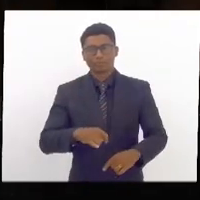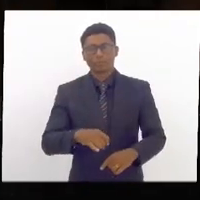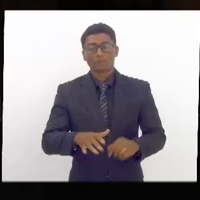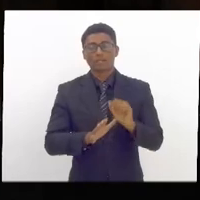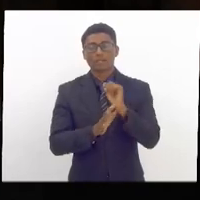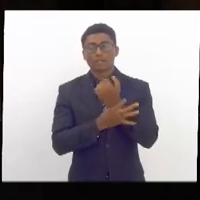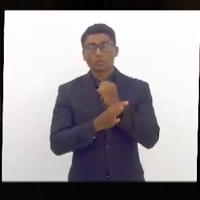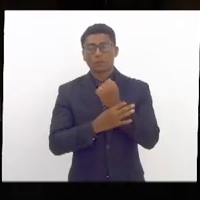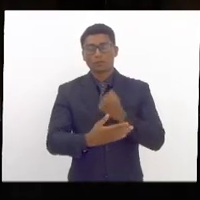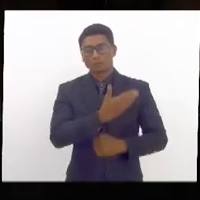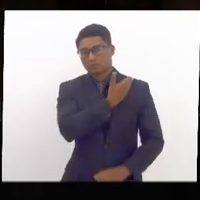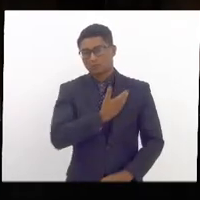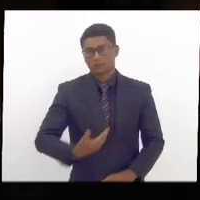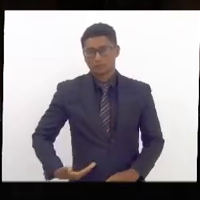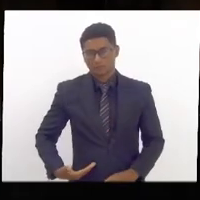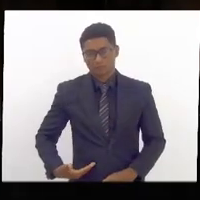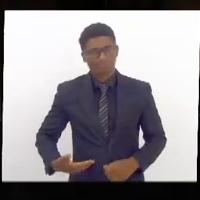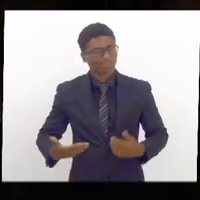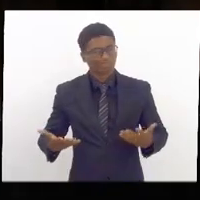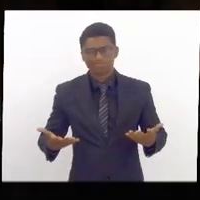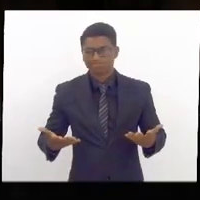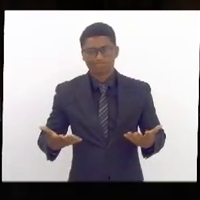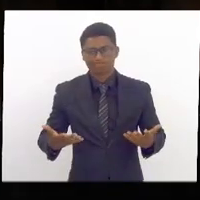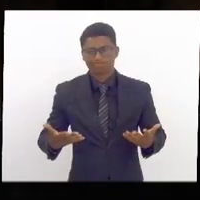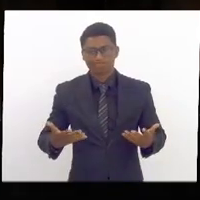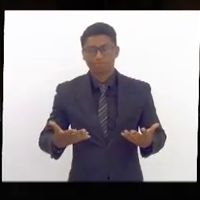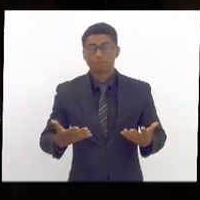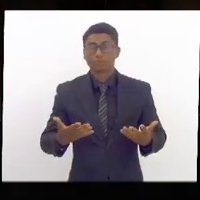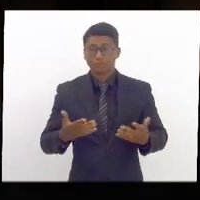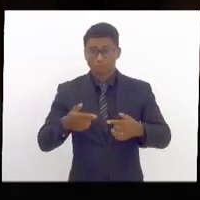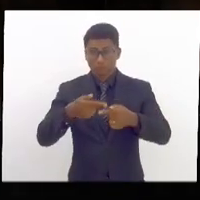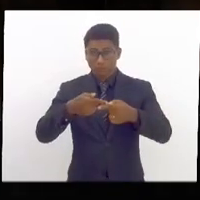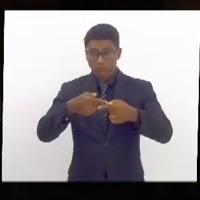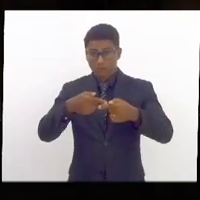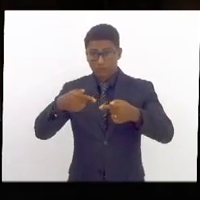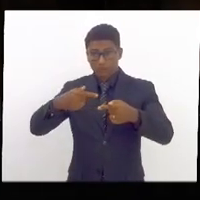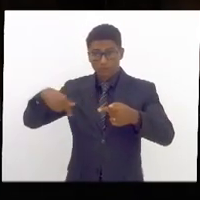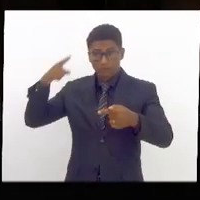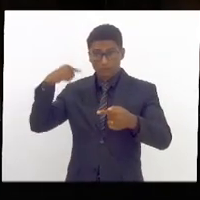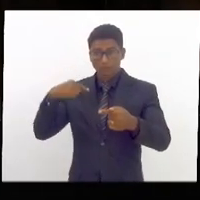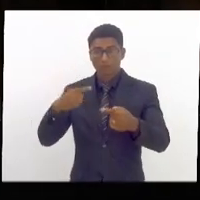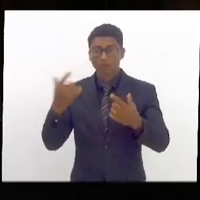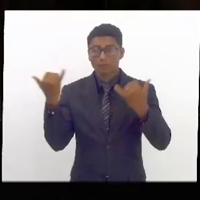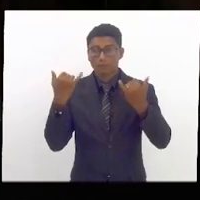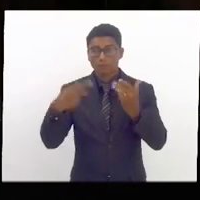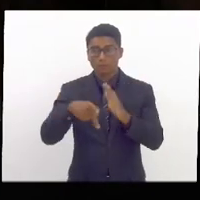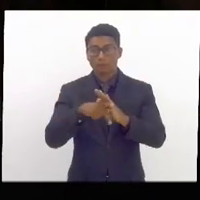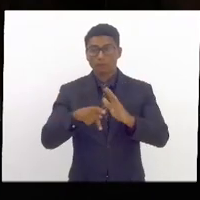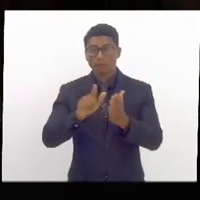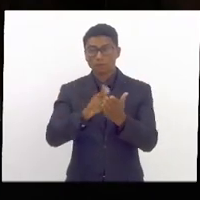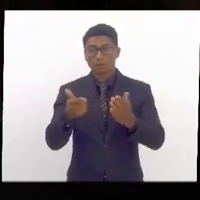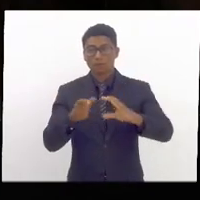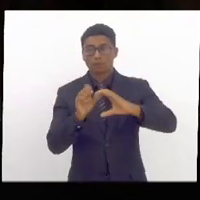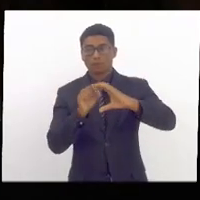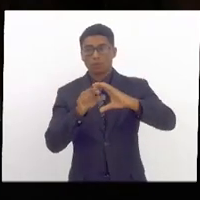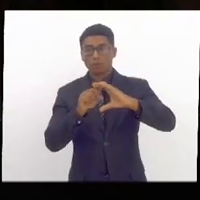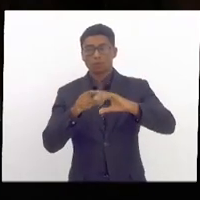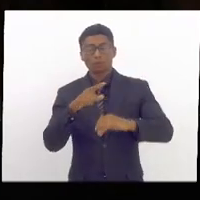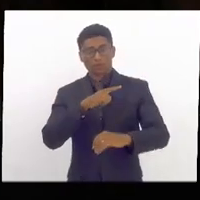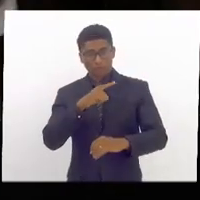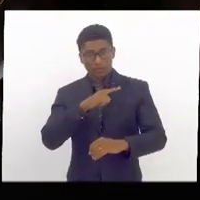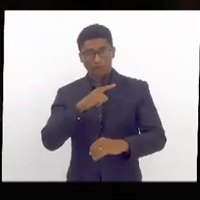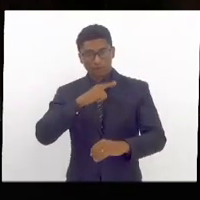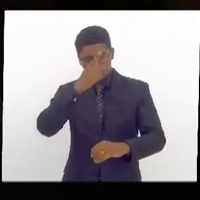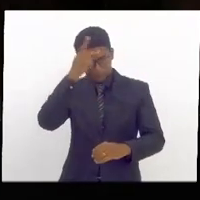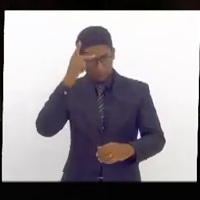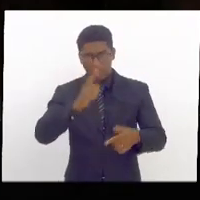só na última semana, em dados levantados pelo jornal O Globo, 40 baleados no Estado,